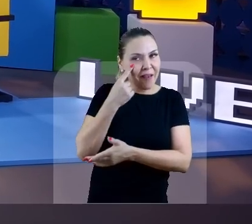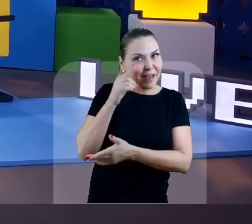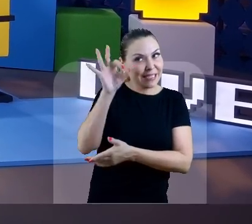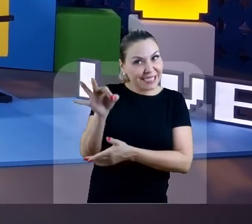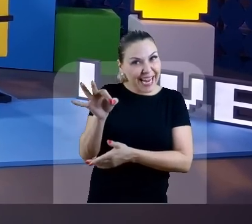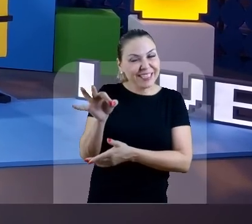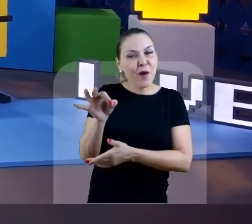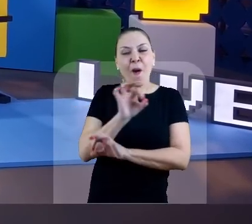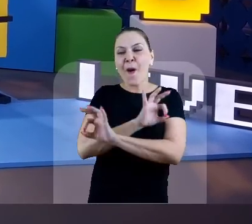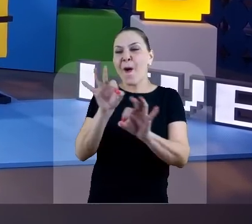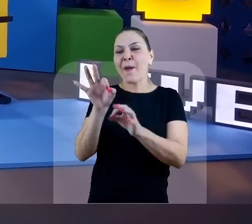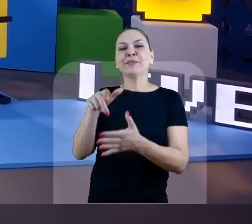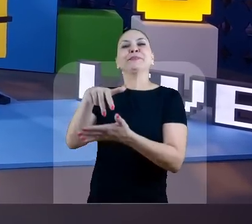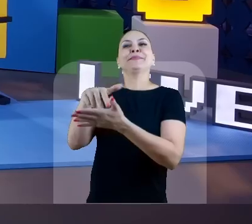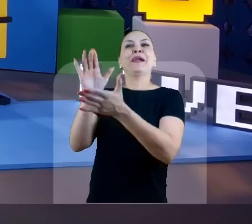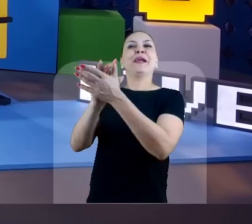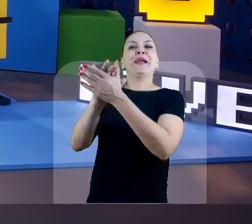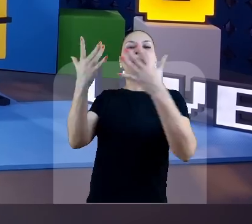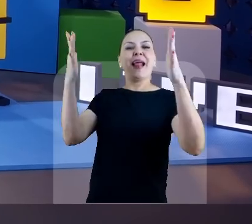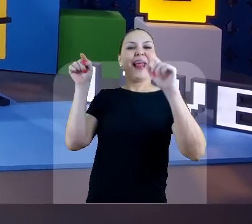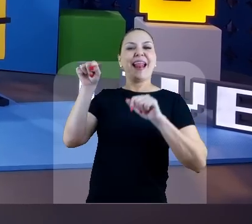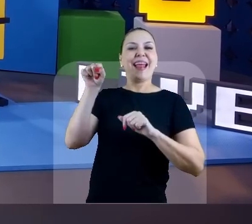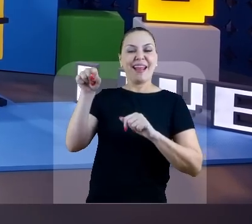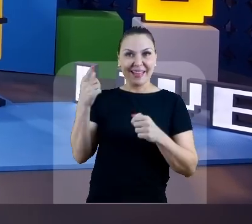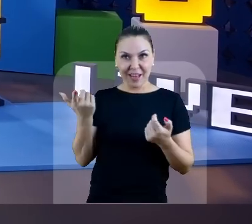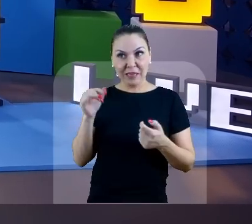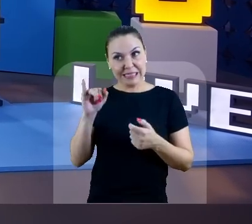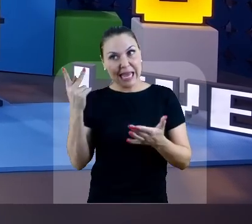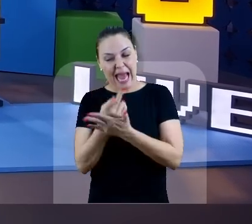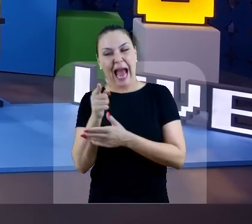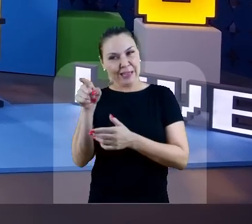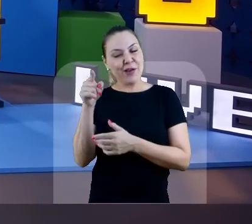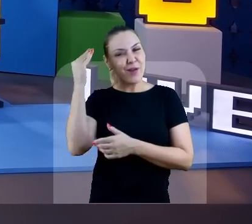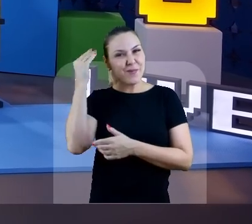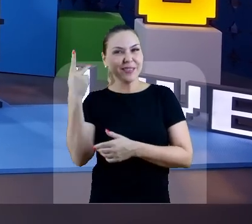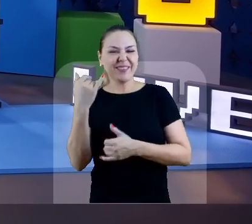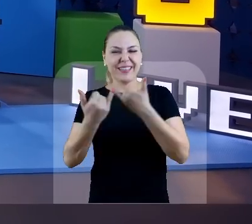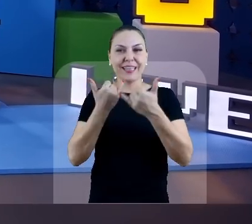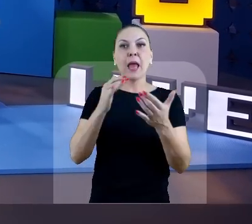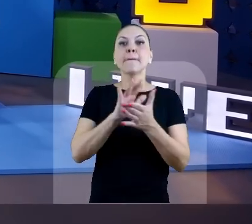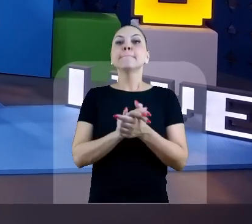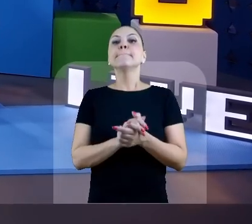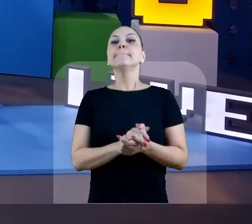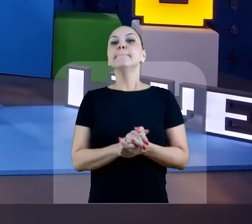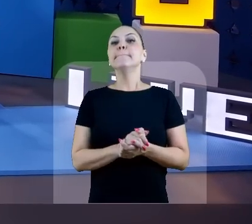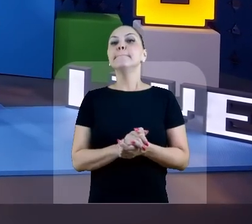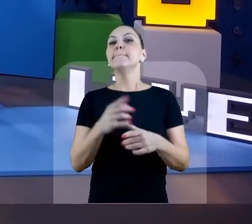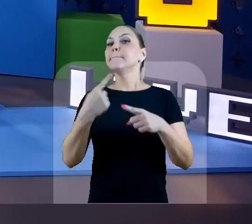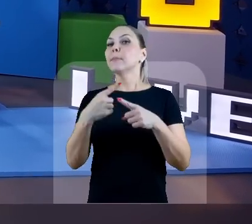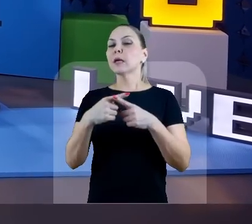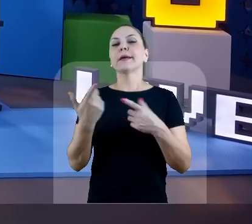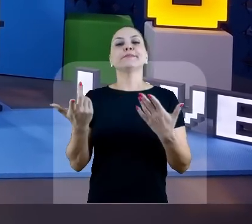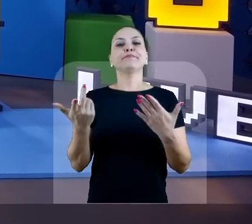der certo, eu vou botar no altar lá, esse cara, é o cara, pô. Pô, está perdendo.